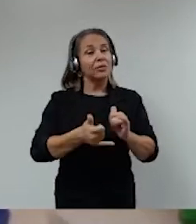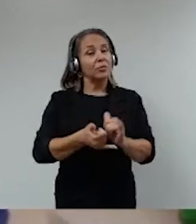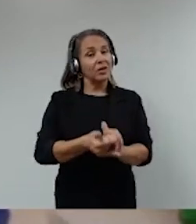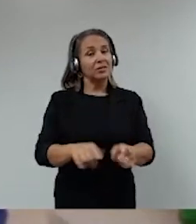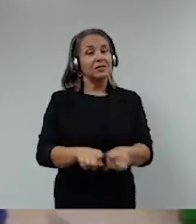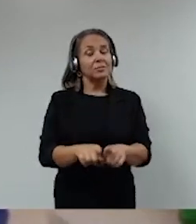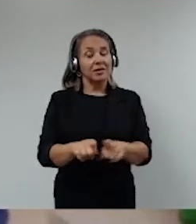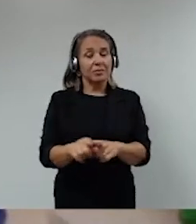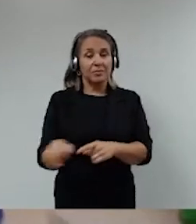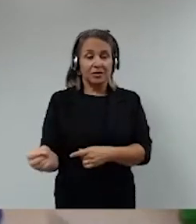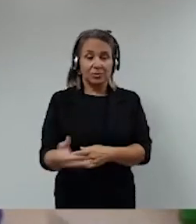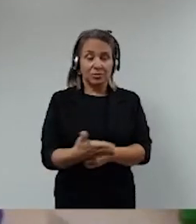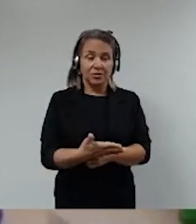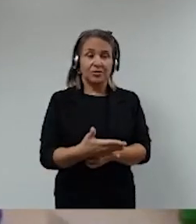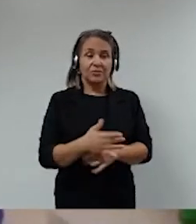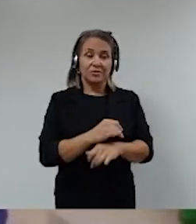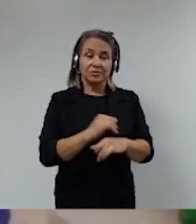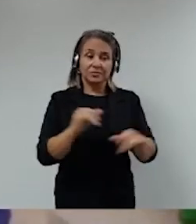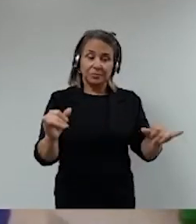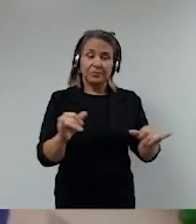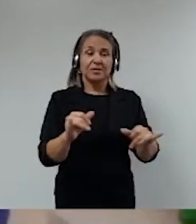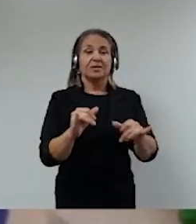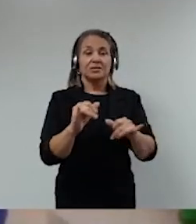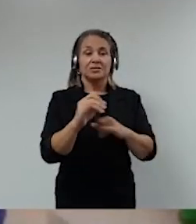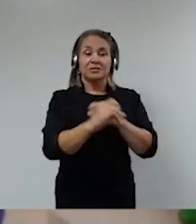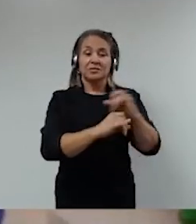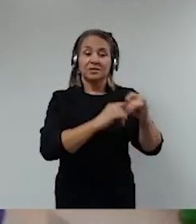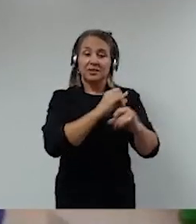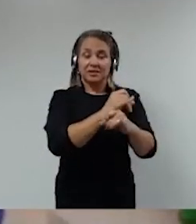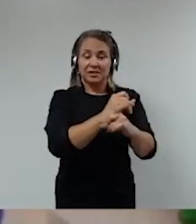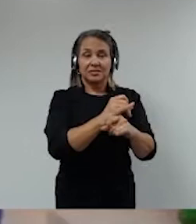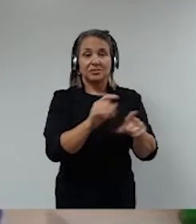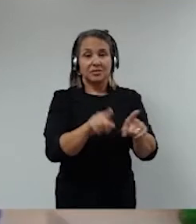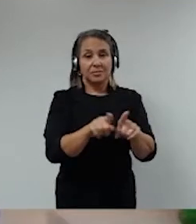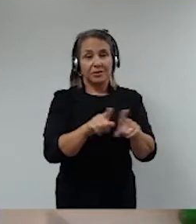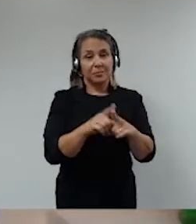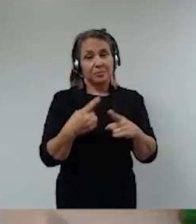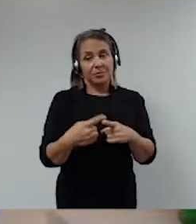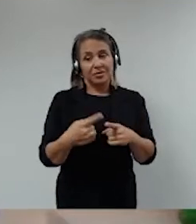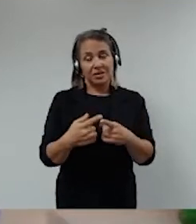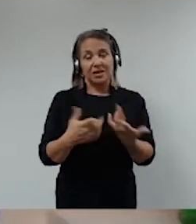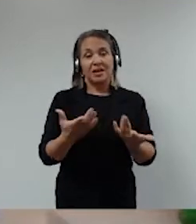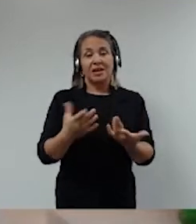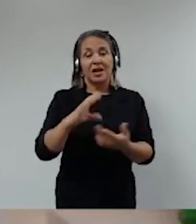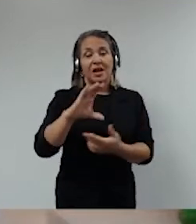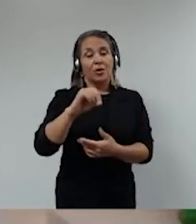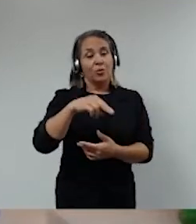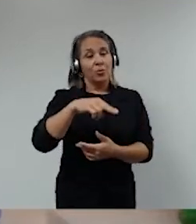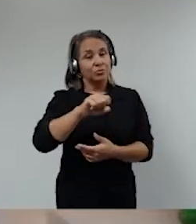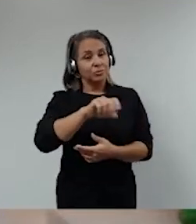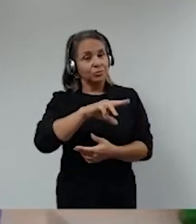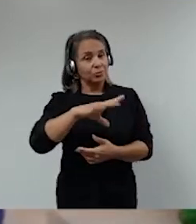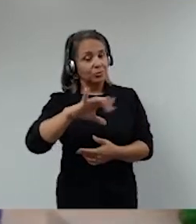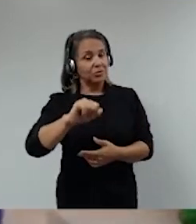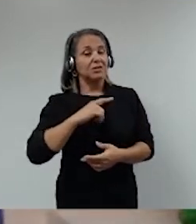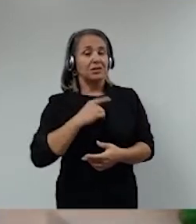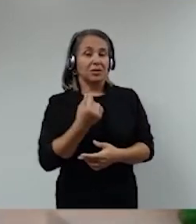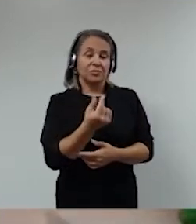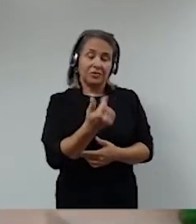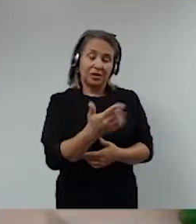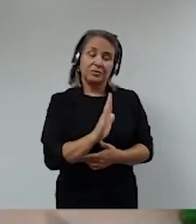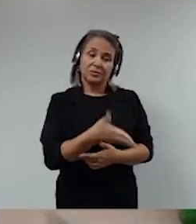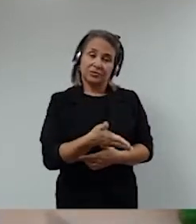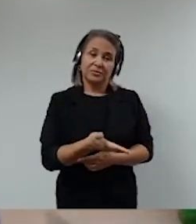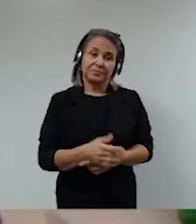à nova plataforma, ao novo formato, porque também as consultas já estão com valores defasados, por vários fatores. Do